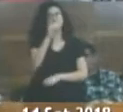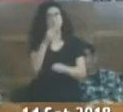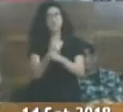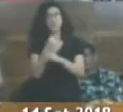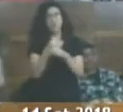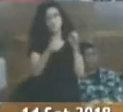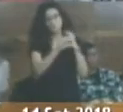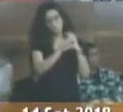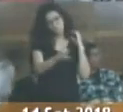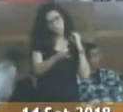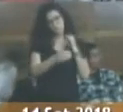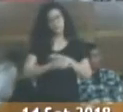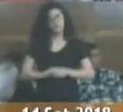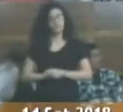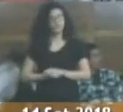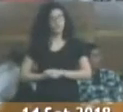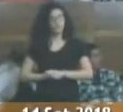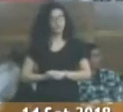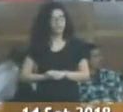engenheiro